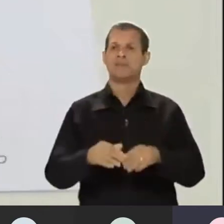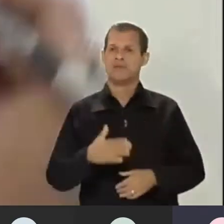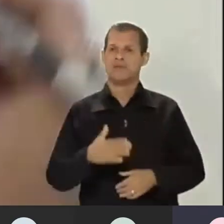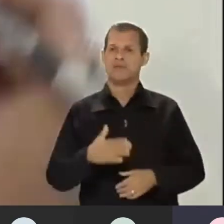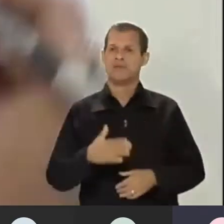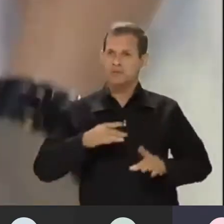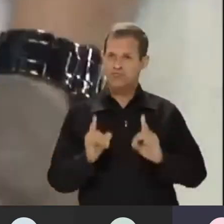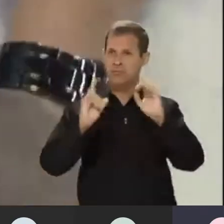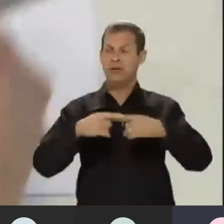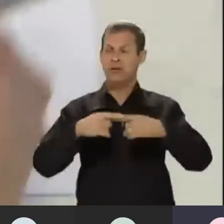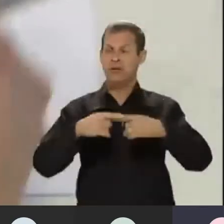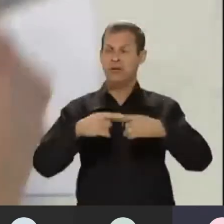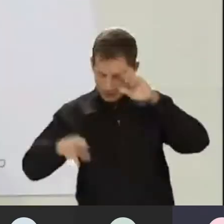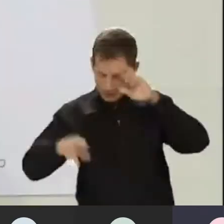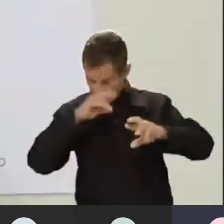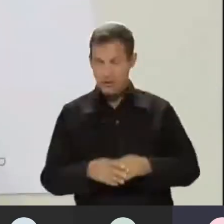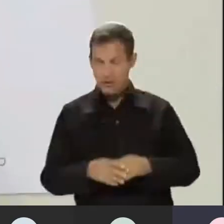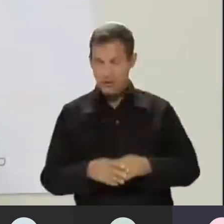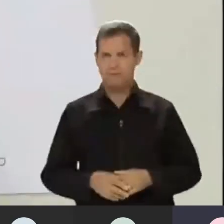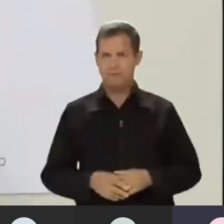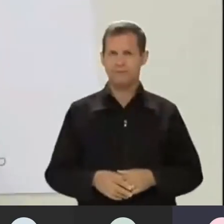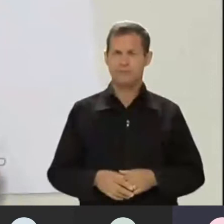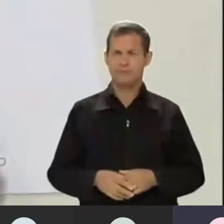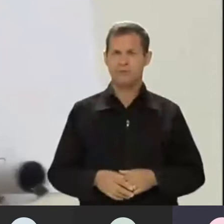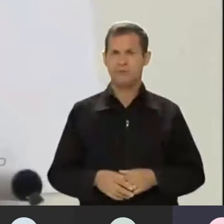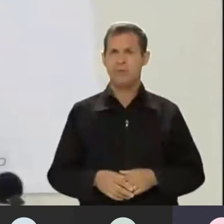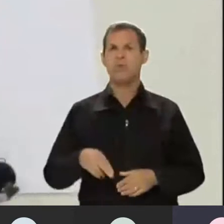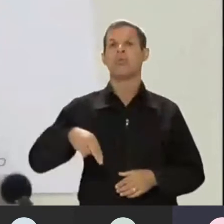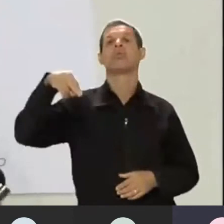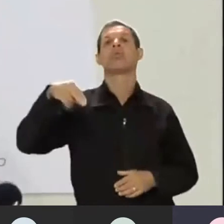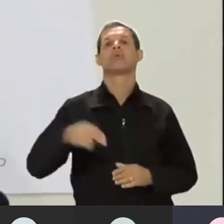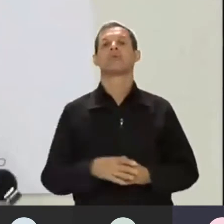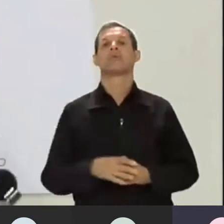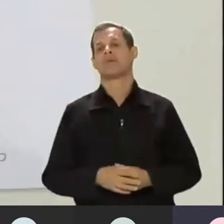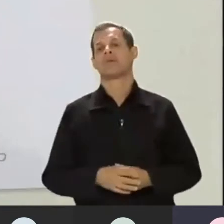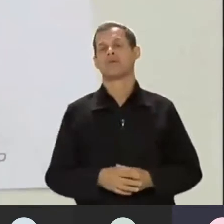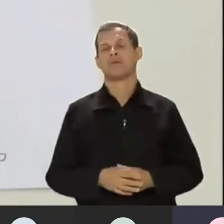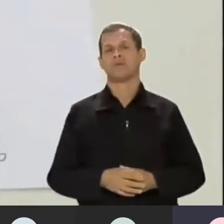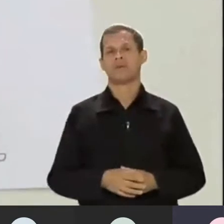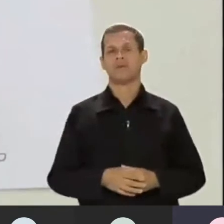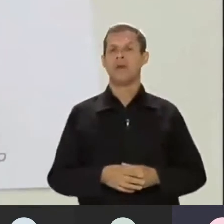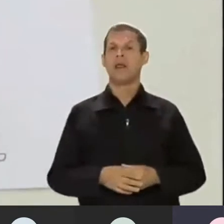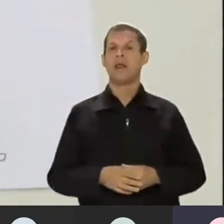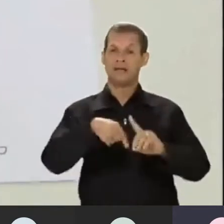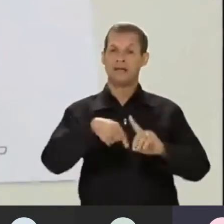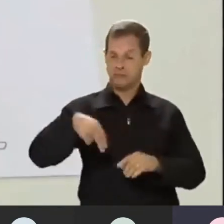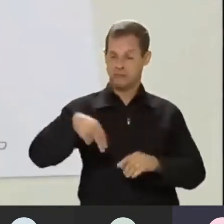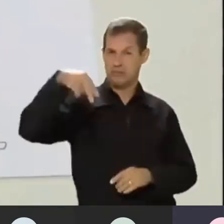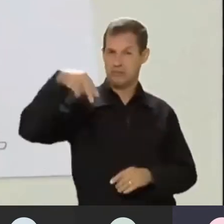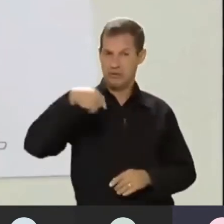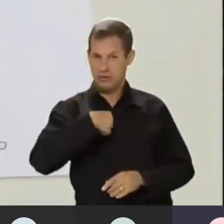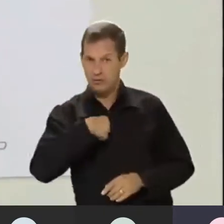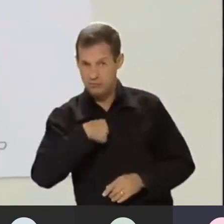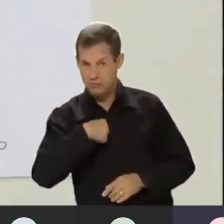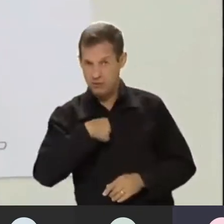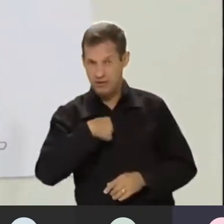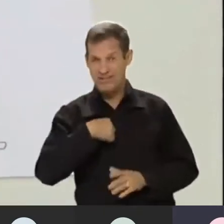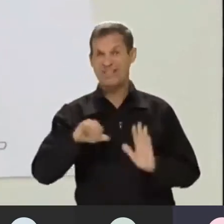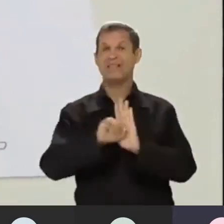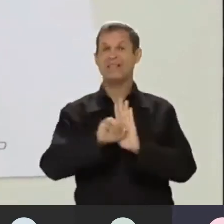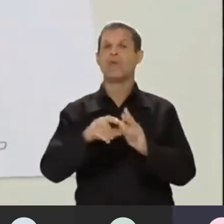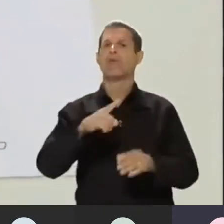minha edificação. Então, eu vou levar em consideração, vou colocar aqui o norte. Tá? Então, a partir do norte, eu já vou